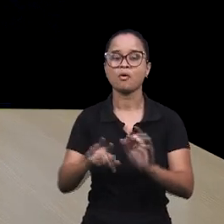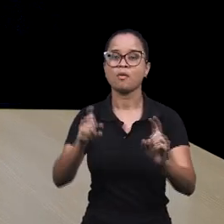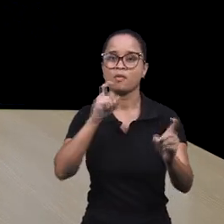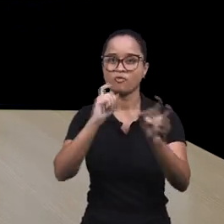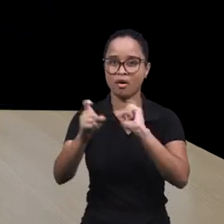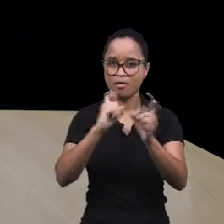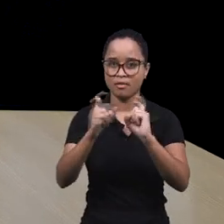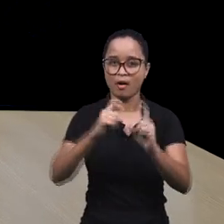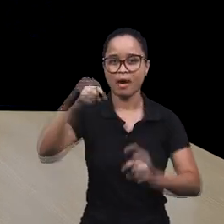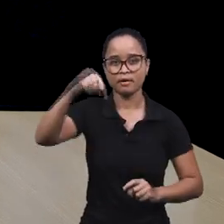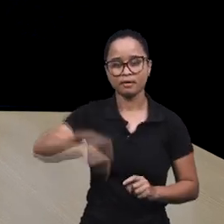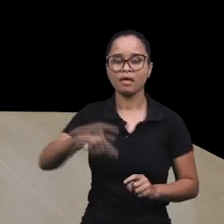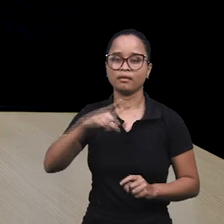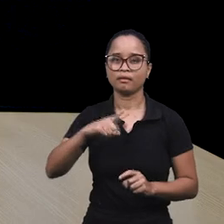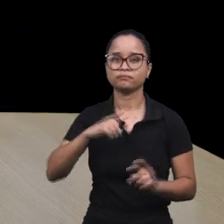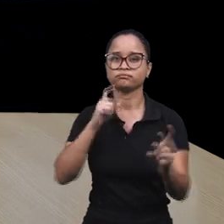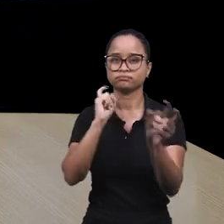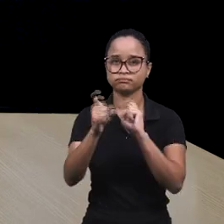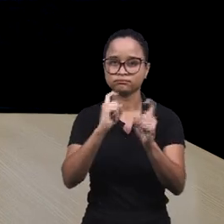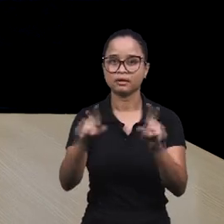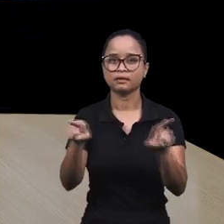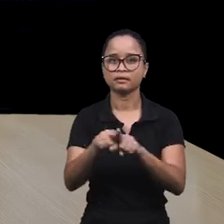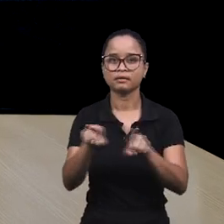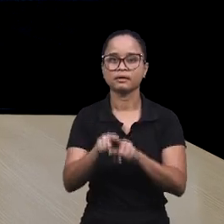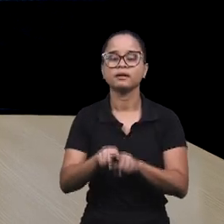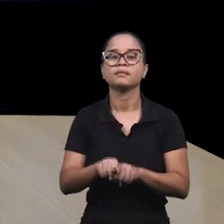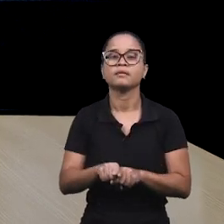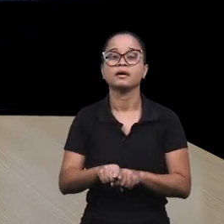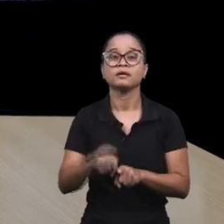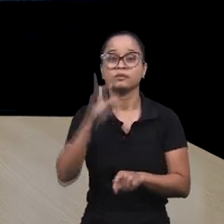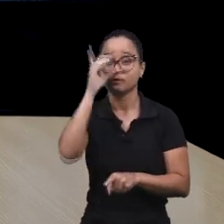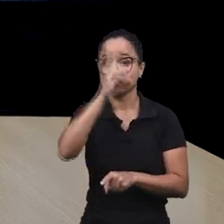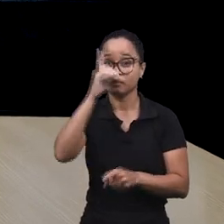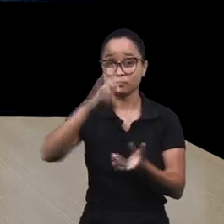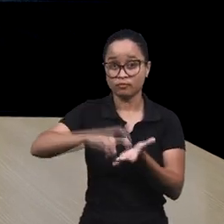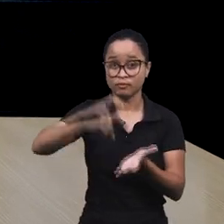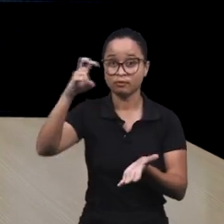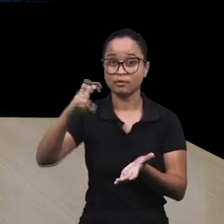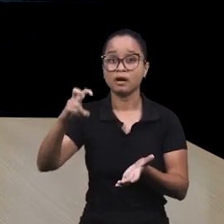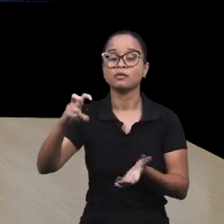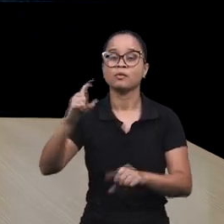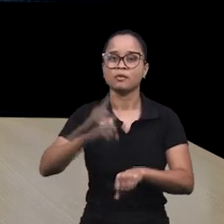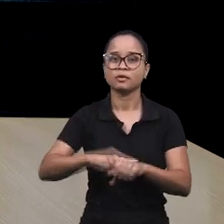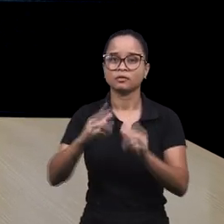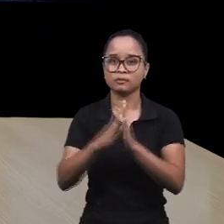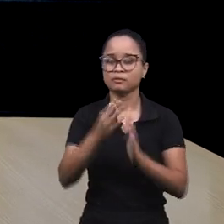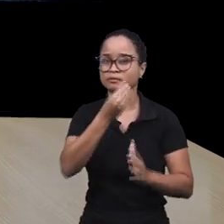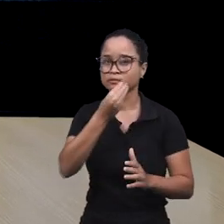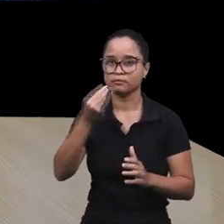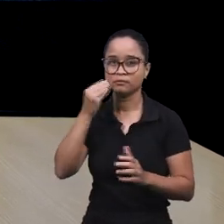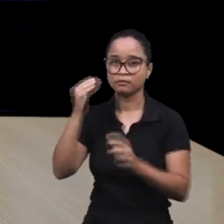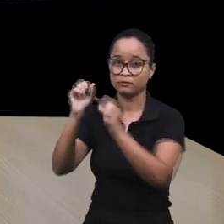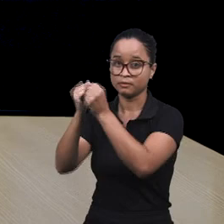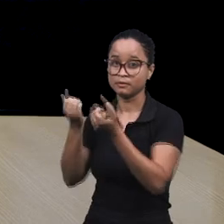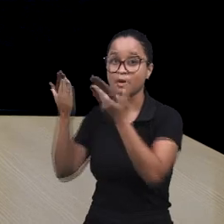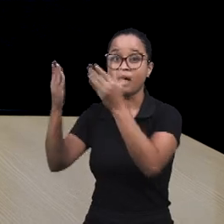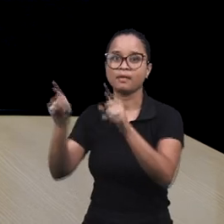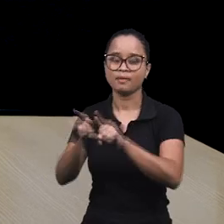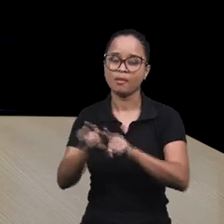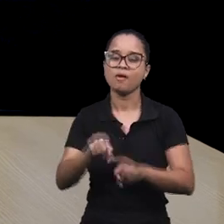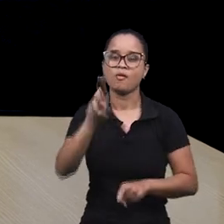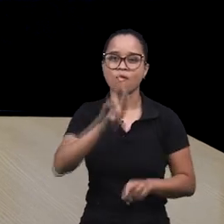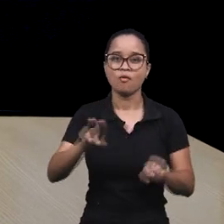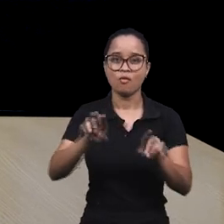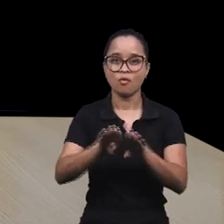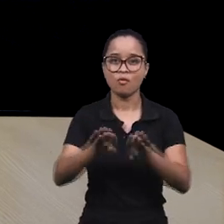fazemos as reuniões e aqui até mesmo nós, aos domingos pela manhã, quando entregamos o jejum, nós costumamos usar essa mesa